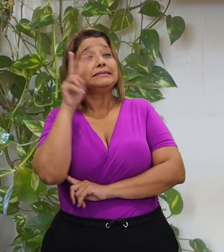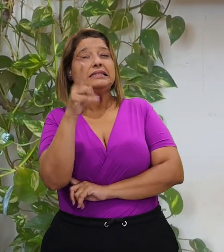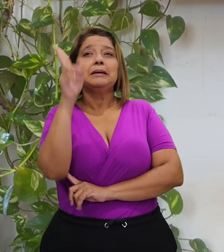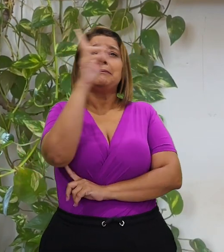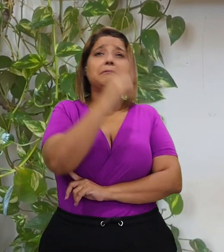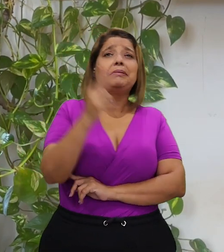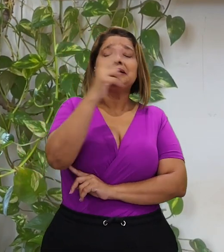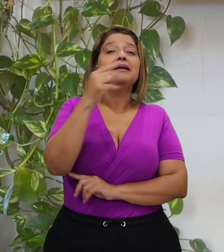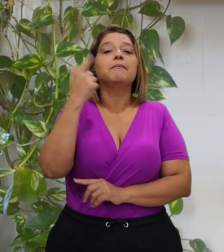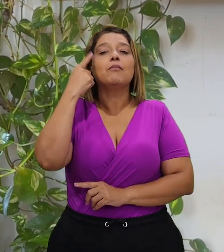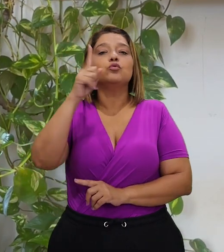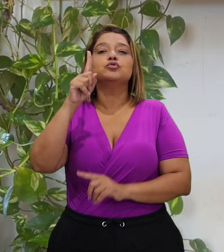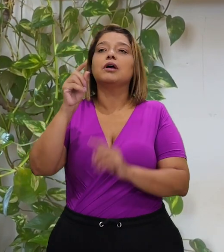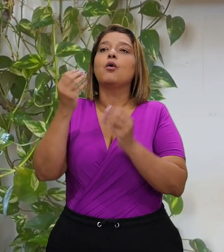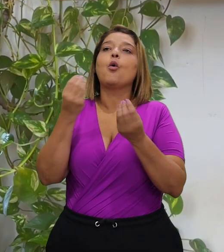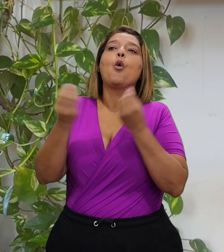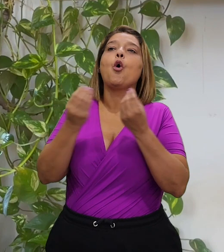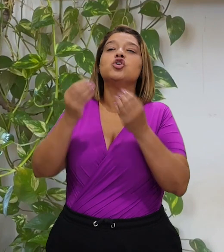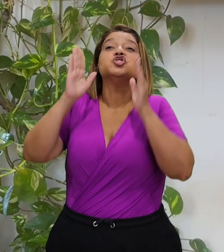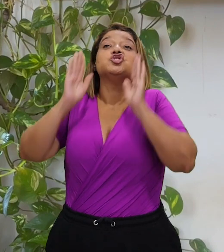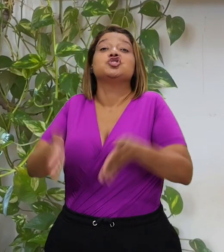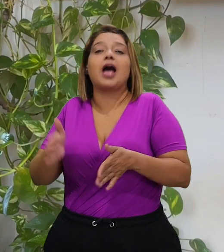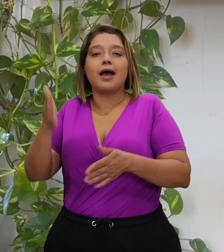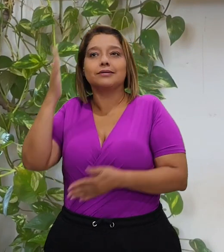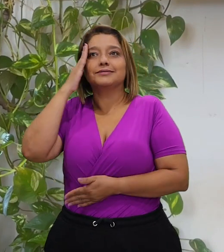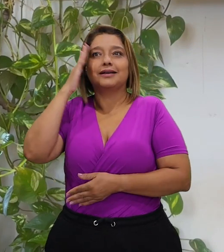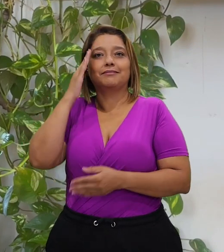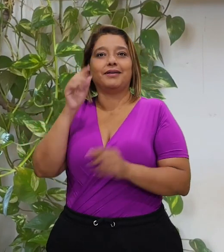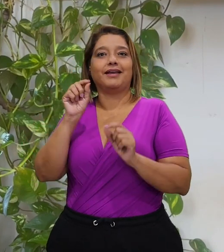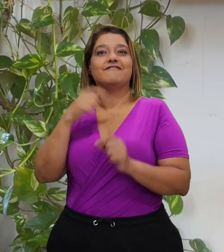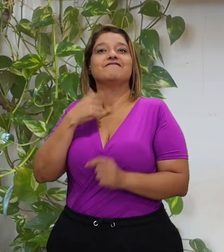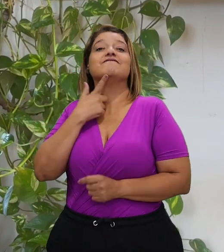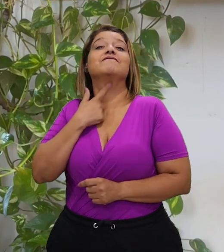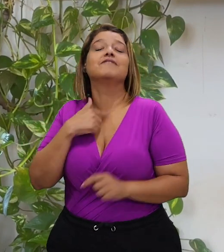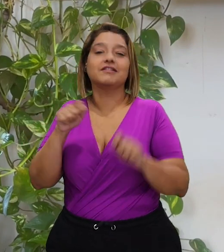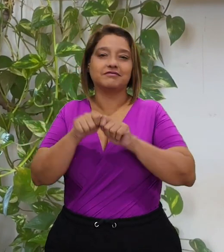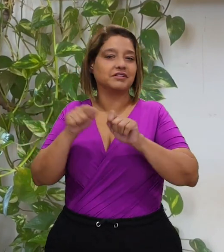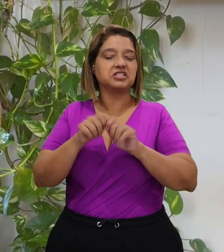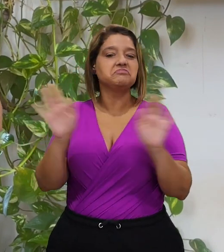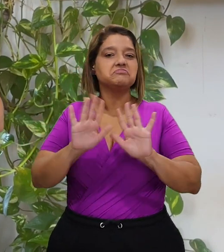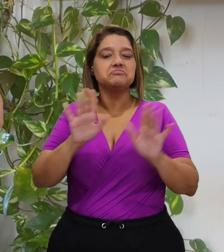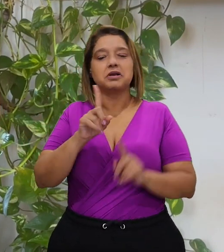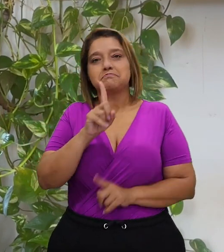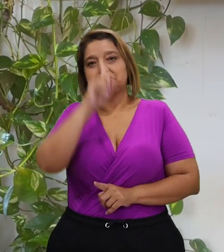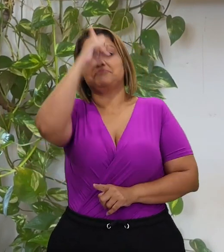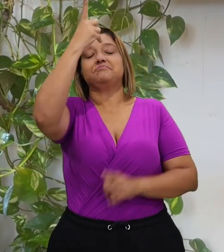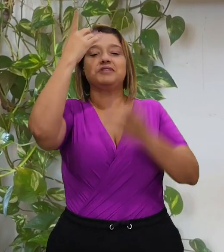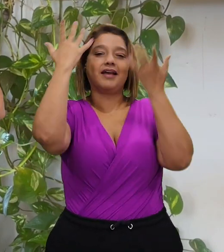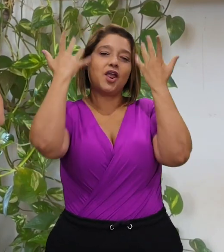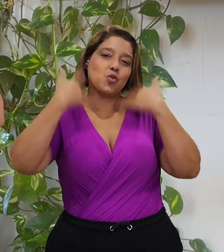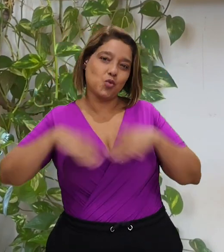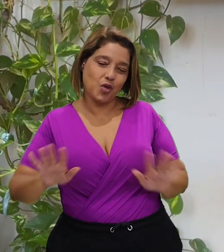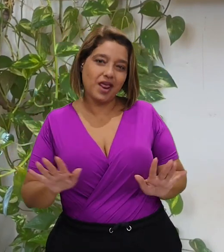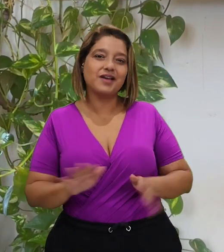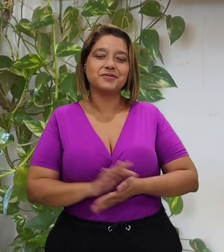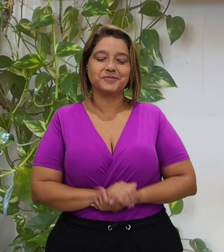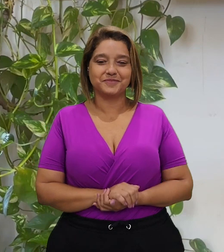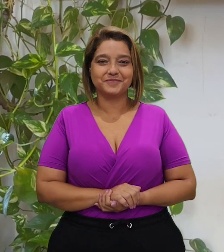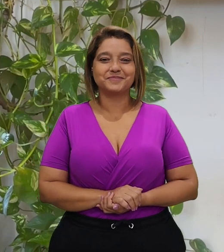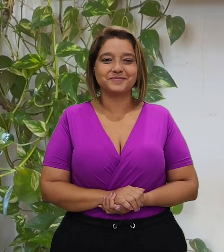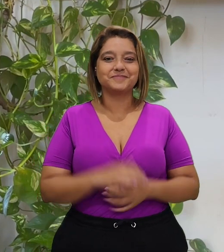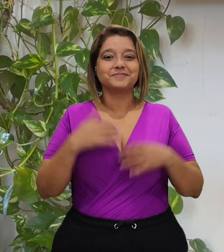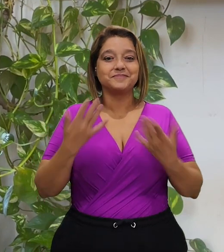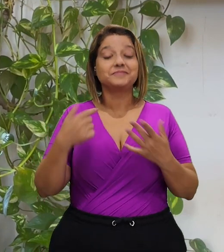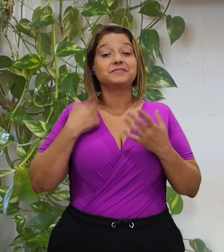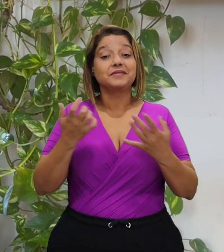com o pincel é o mesmo que você faria com o lápis. Então é apenas um processo, esse processo da ousadia, né, da gente se lançar. Porque a arte